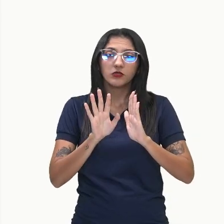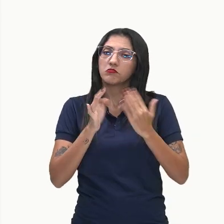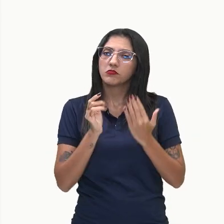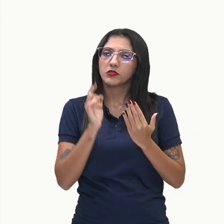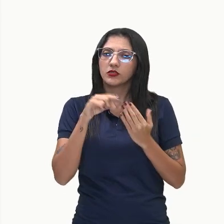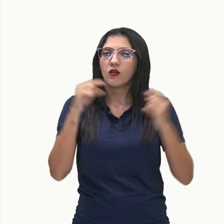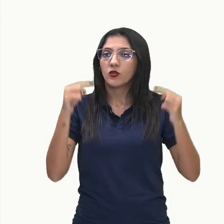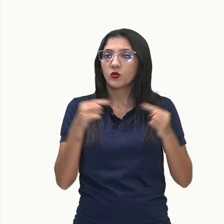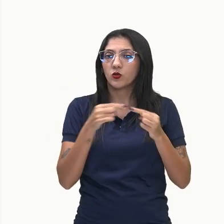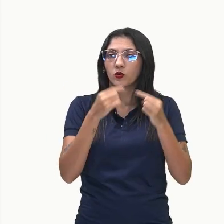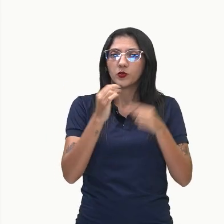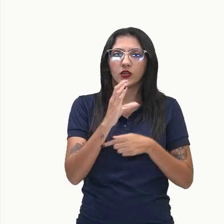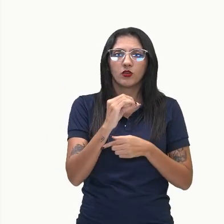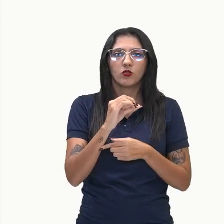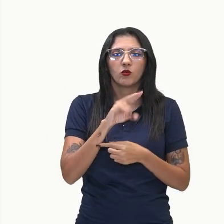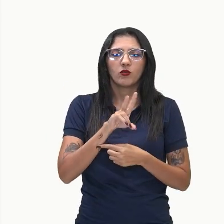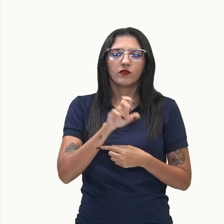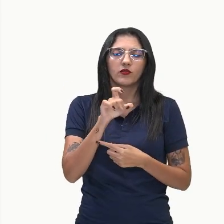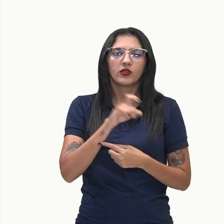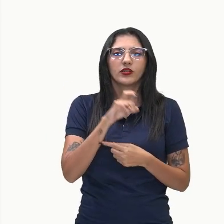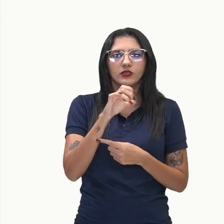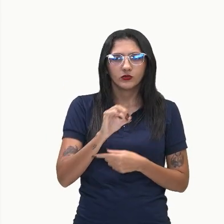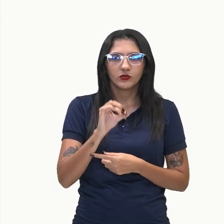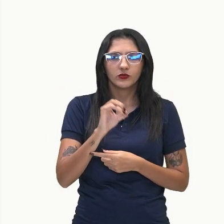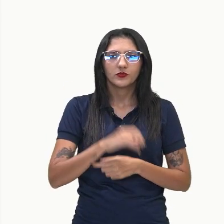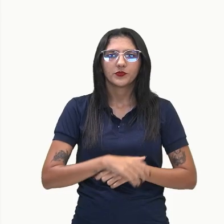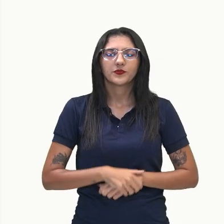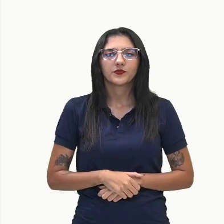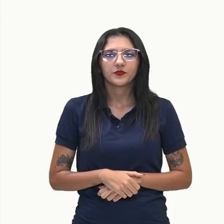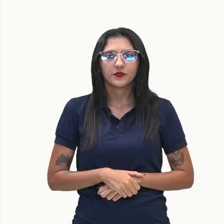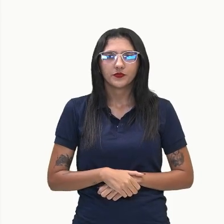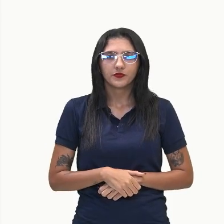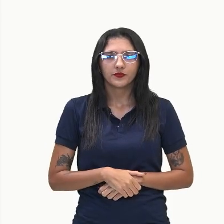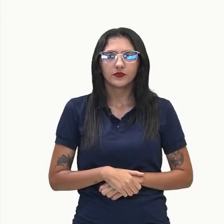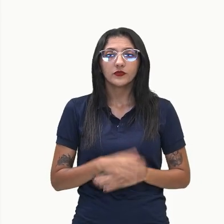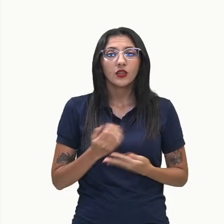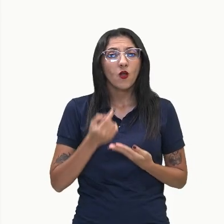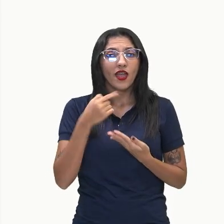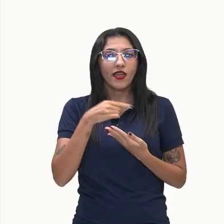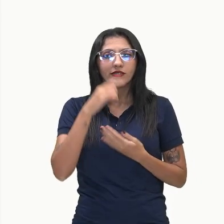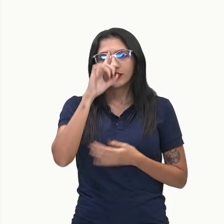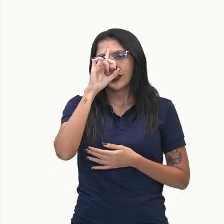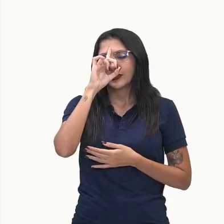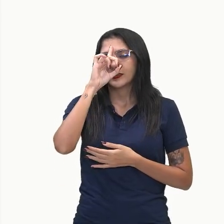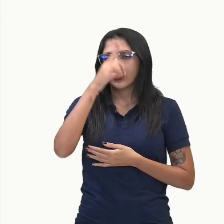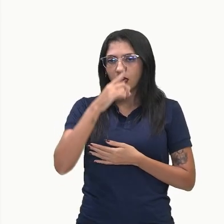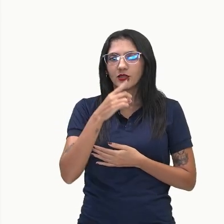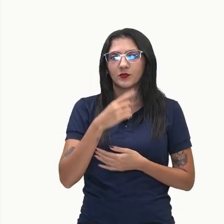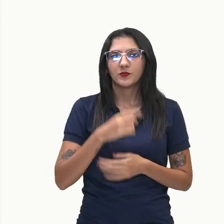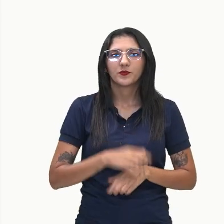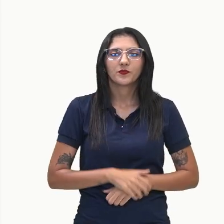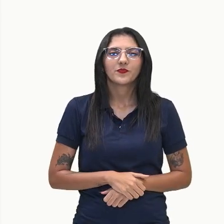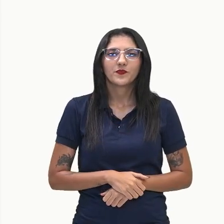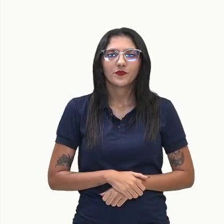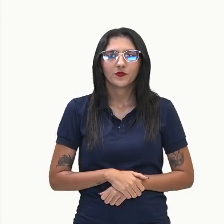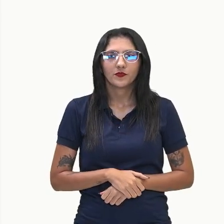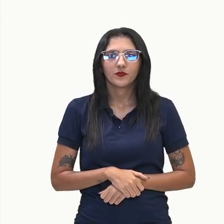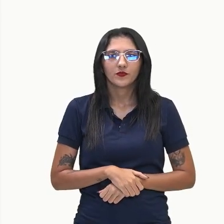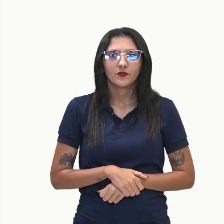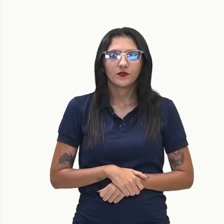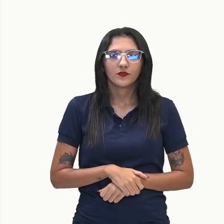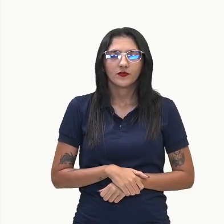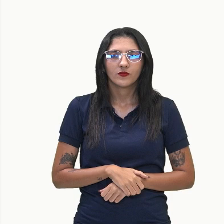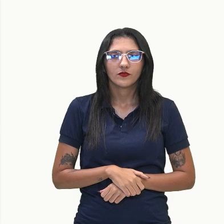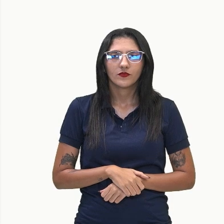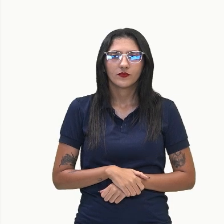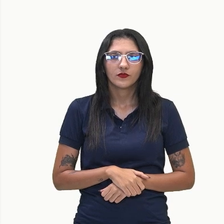esse polígono é convexo. Então, essa é a ideia de se determinar um polígono convexo. Eu sempre vou